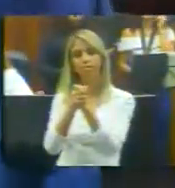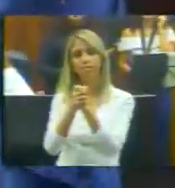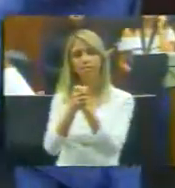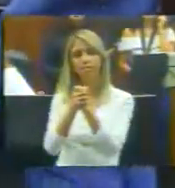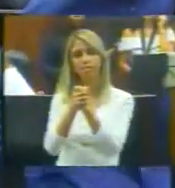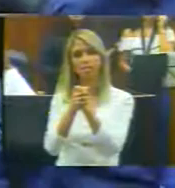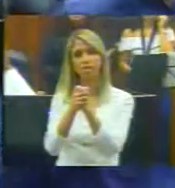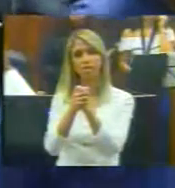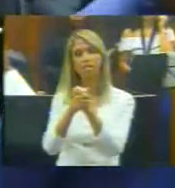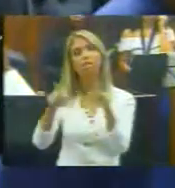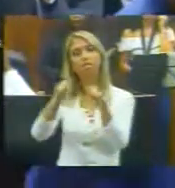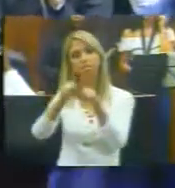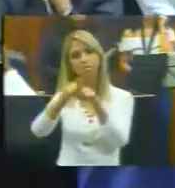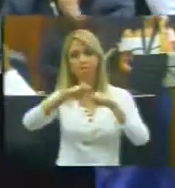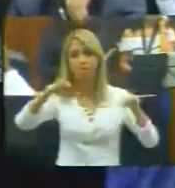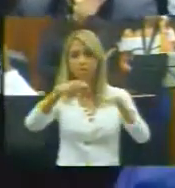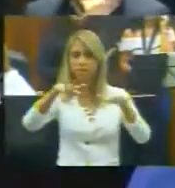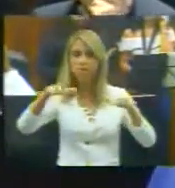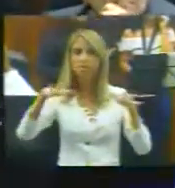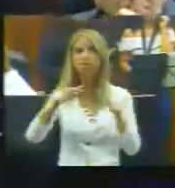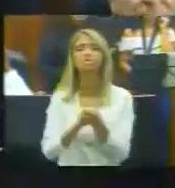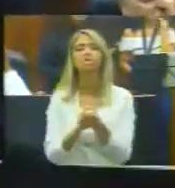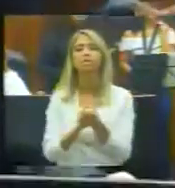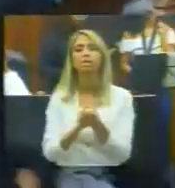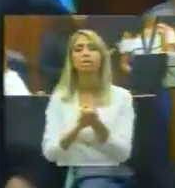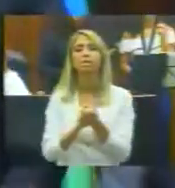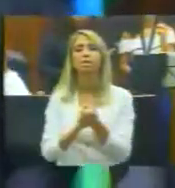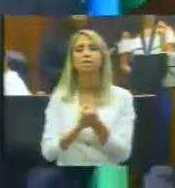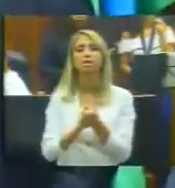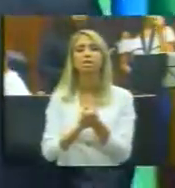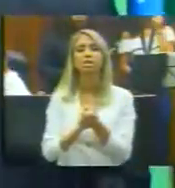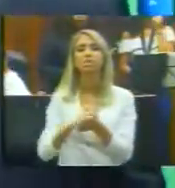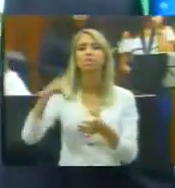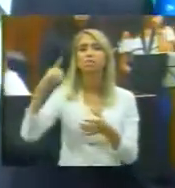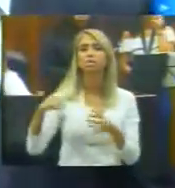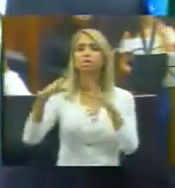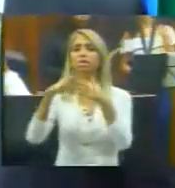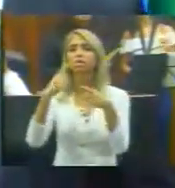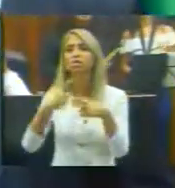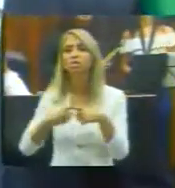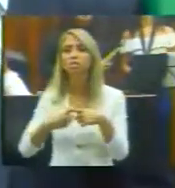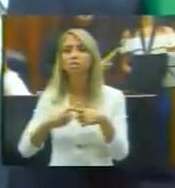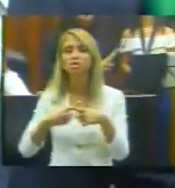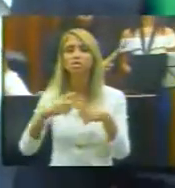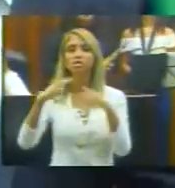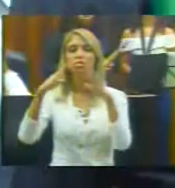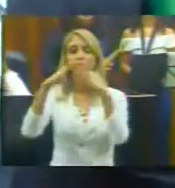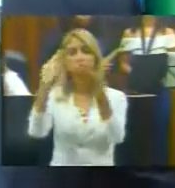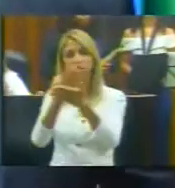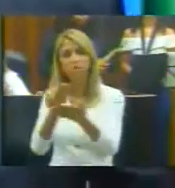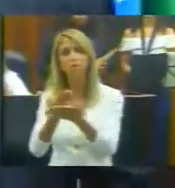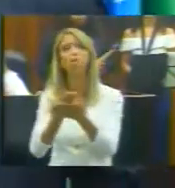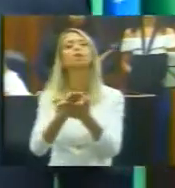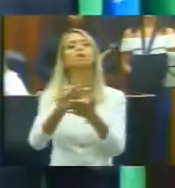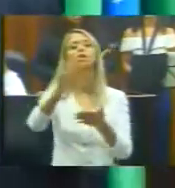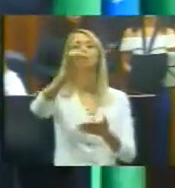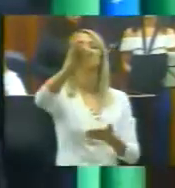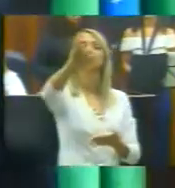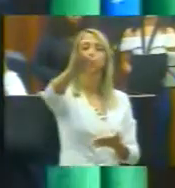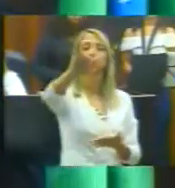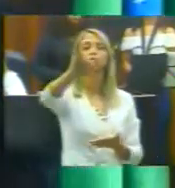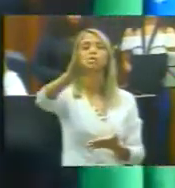cumprimentando a assistência, nas pessoas das diretoras Márcia, do Colégio Municipal Rui Barbosa,